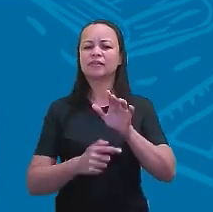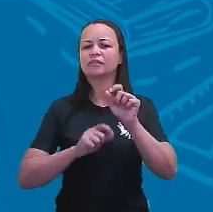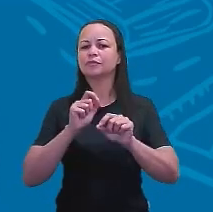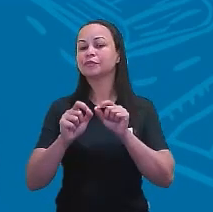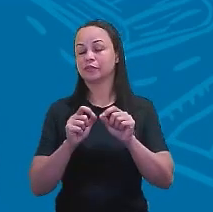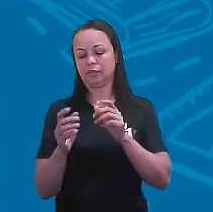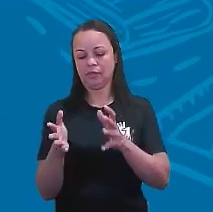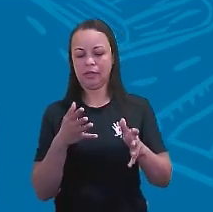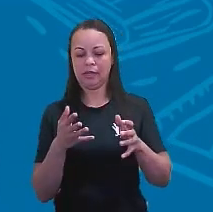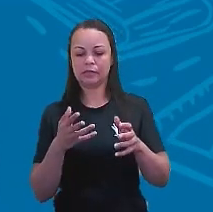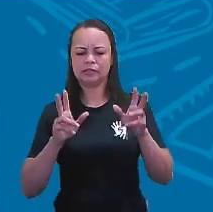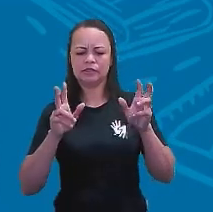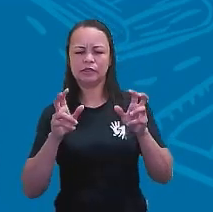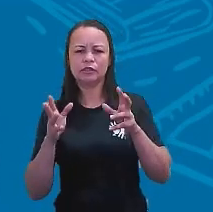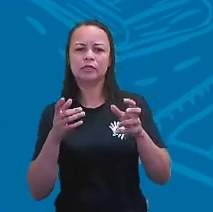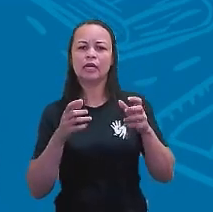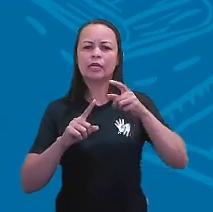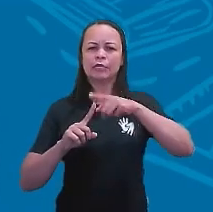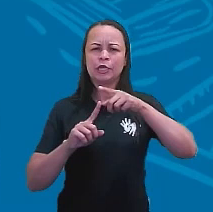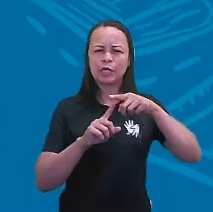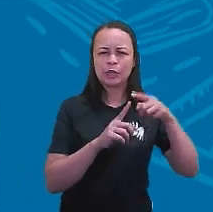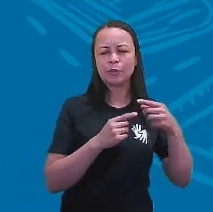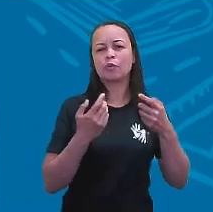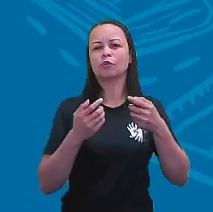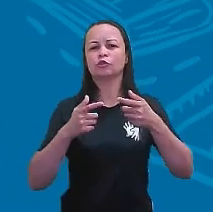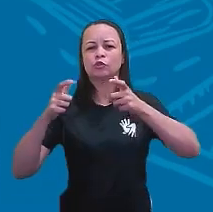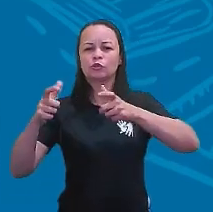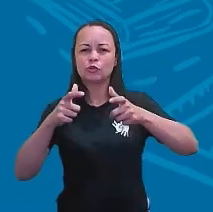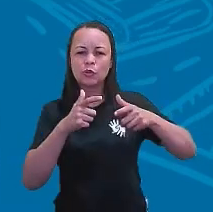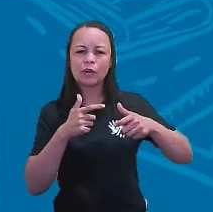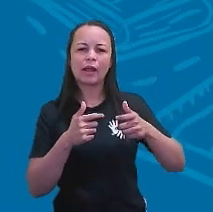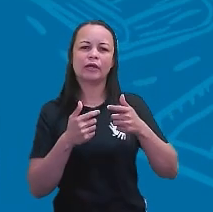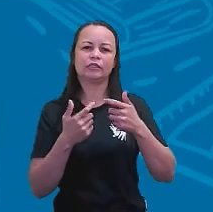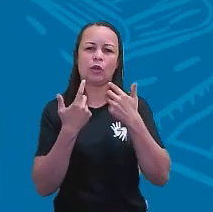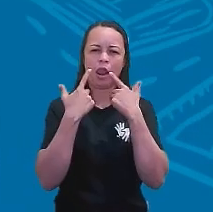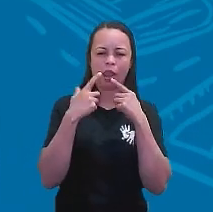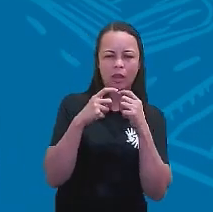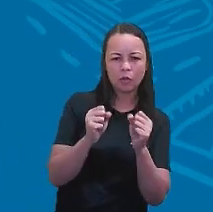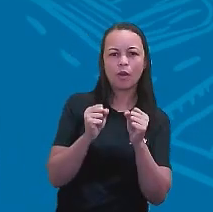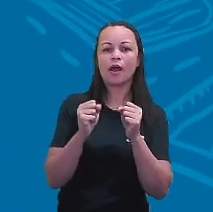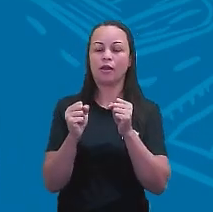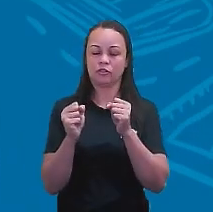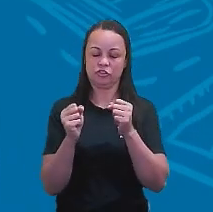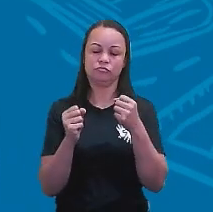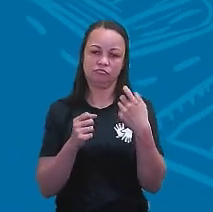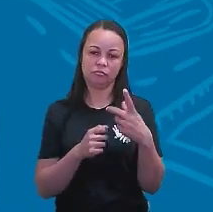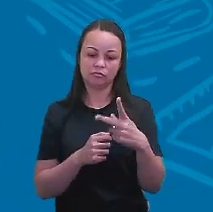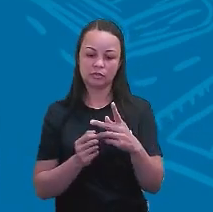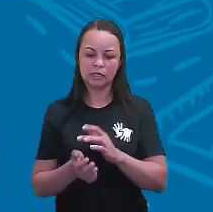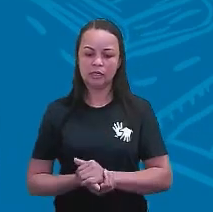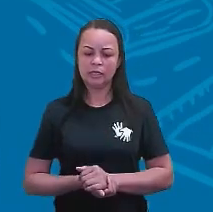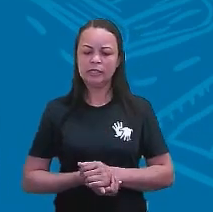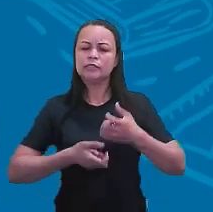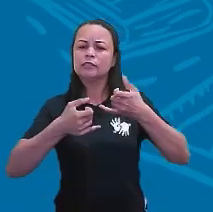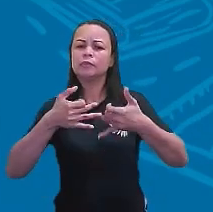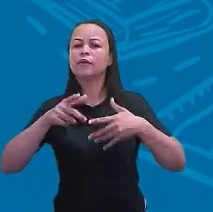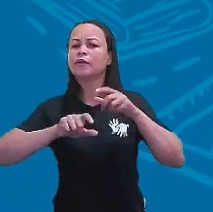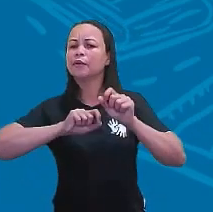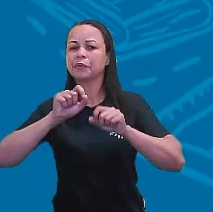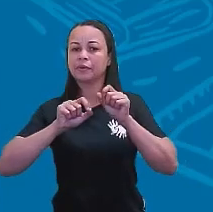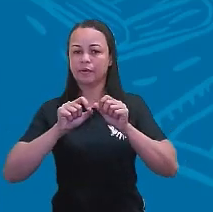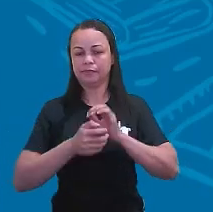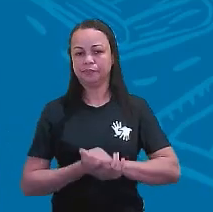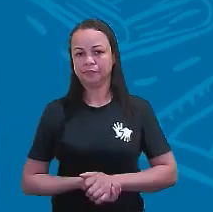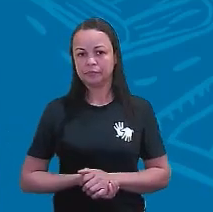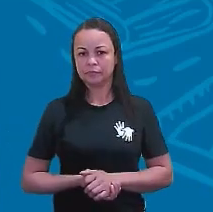tipos e ambientes da região, sua linguagem e seus temas são universais. Gente, isso quer dizer o quê? Que